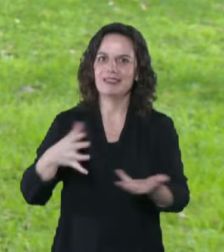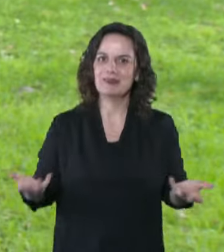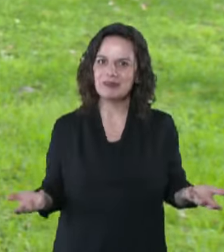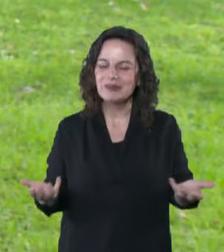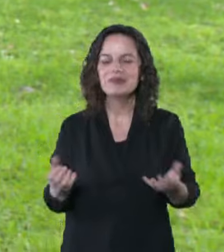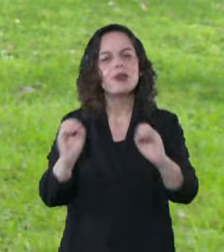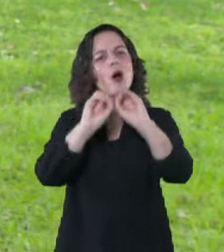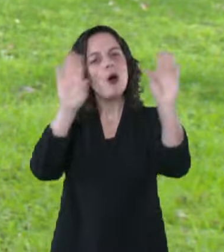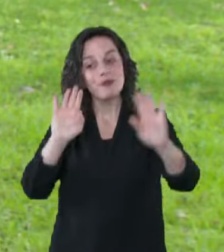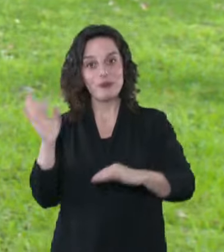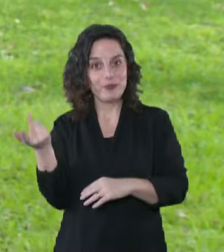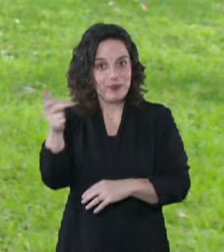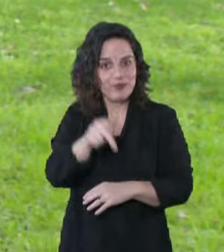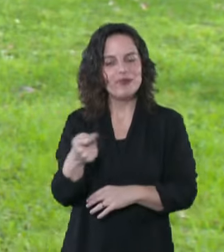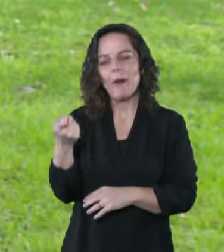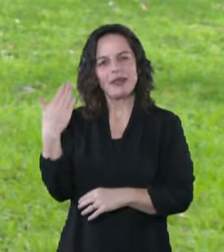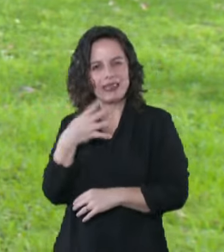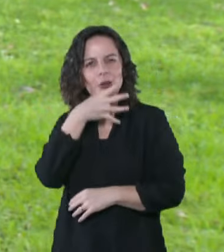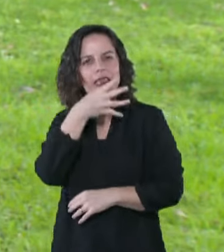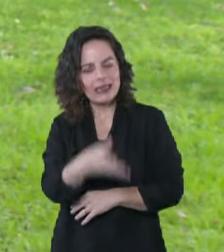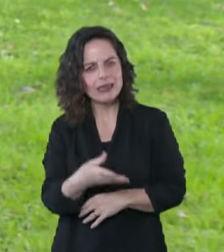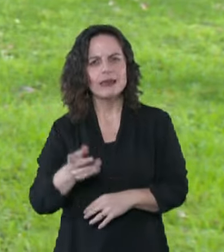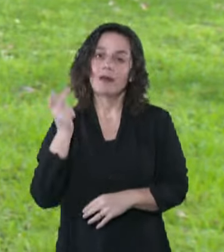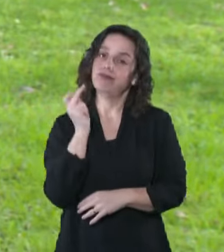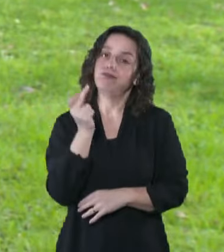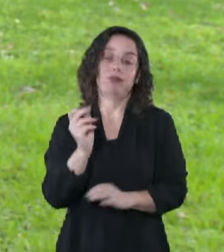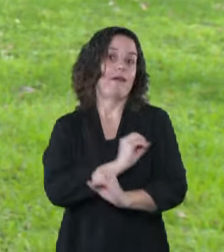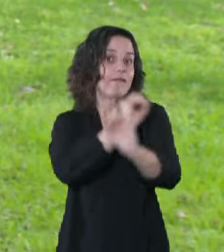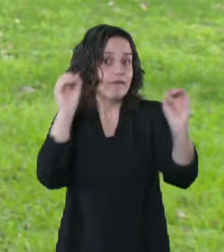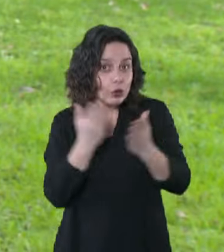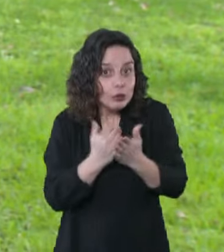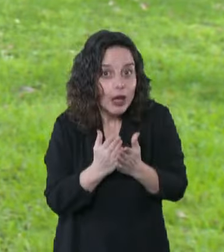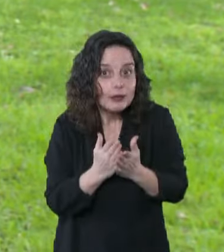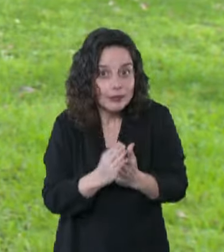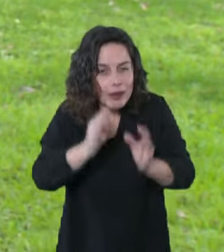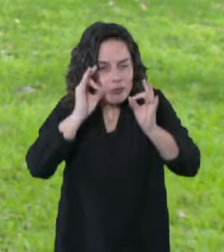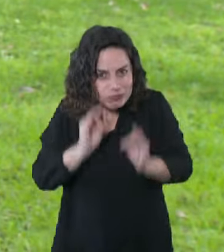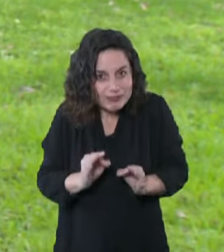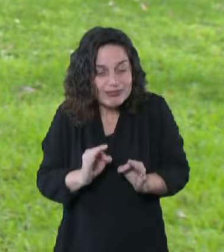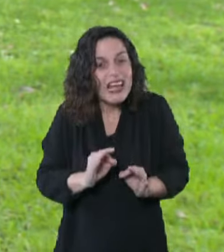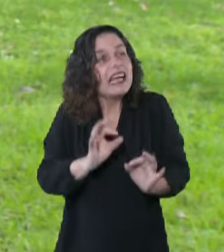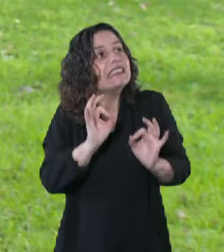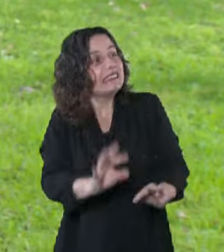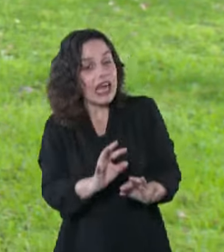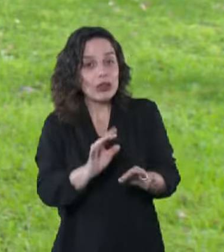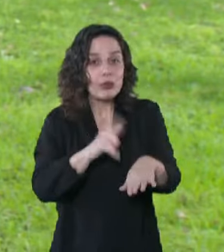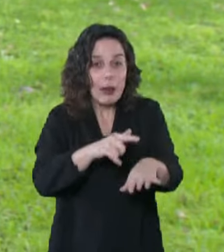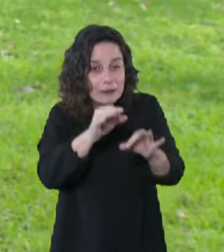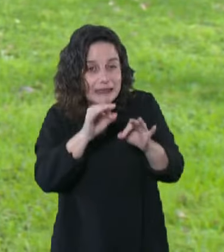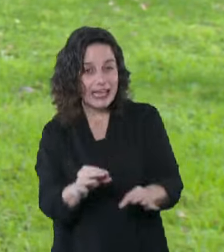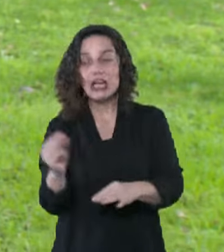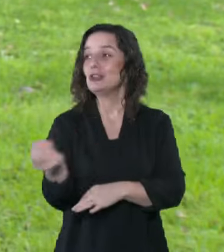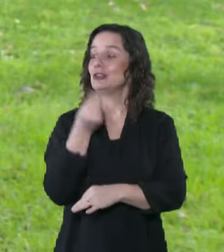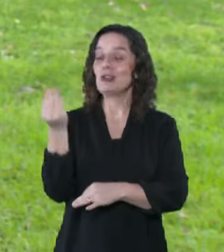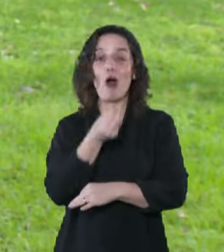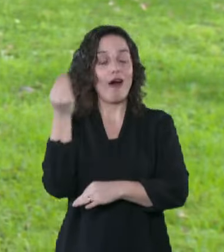Obviamente, quando nós chegamos, e como lhe disse há pouco, nós passamos muitos anos sem estudar, o dito estudar na altura normal, quando somos novos, é tudo